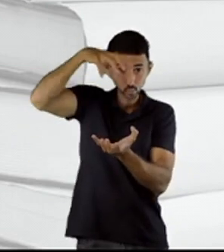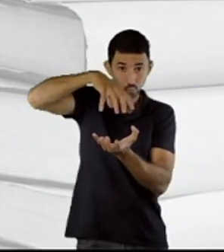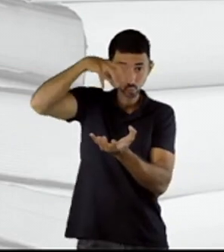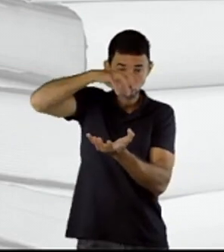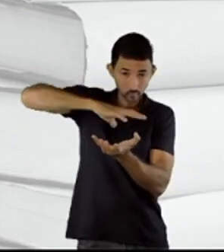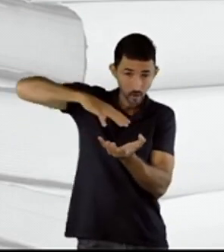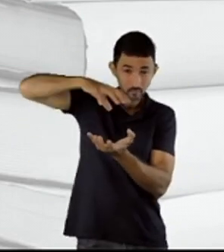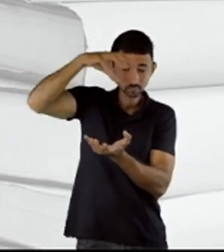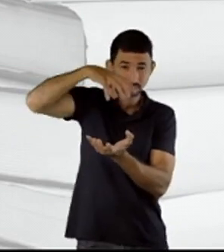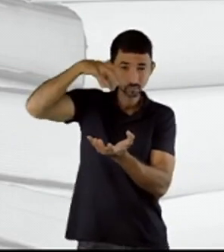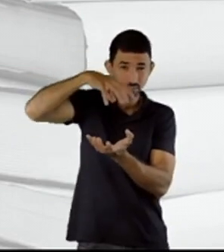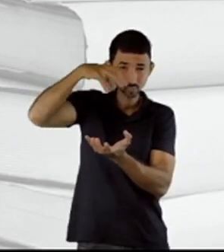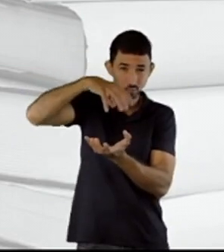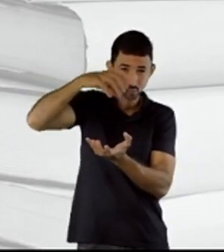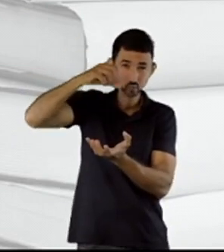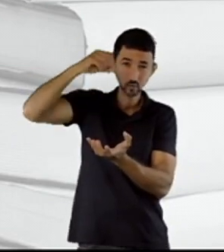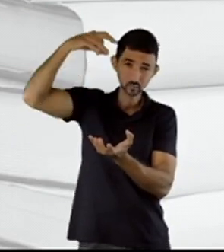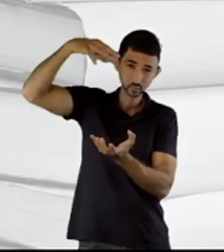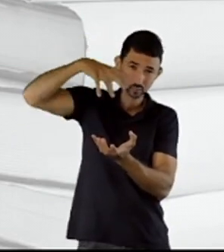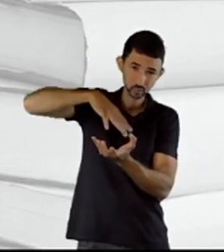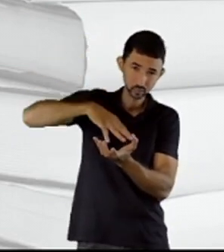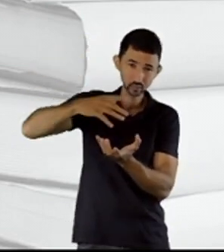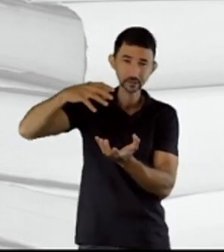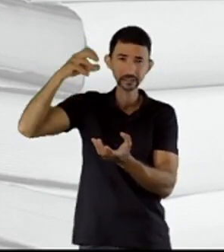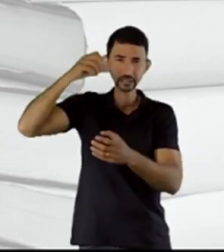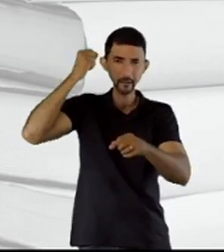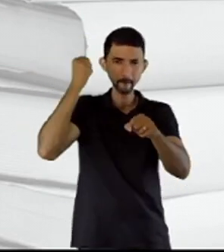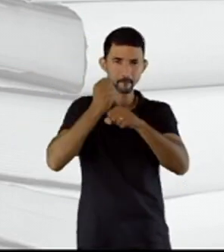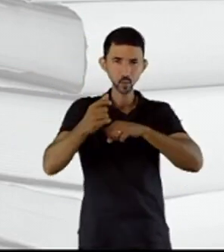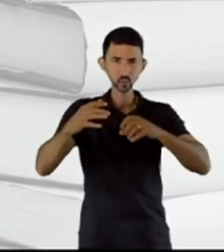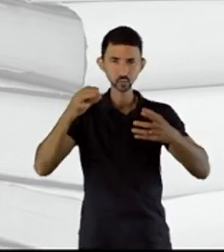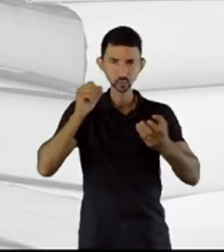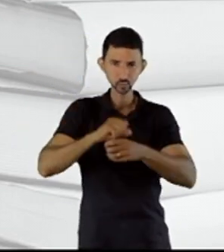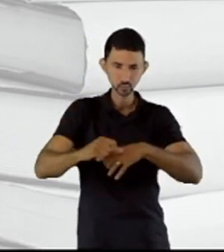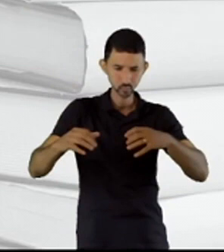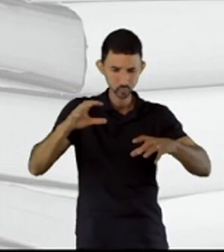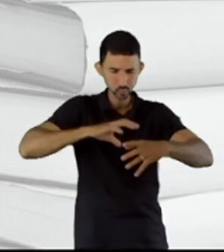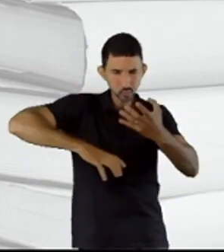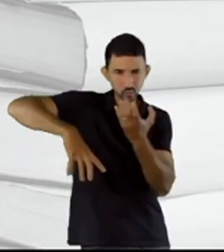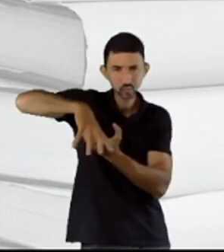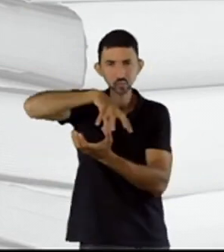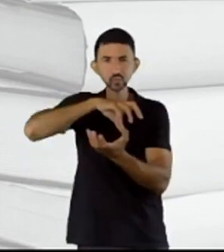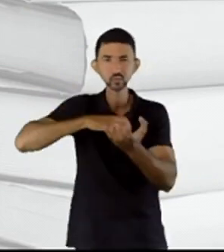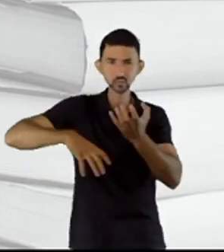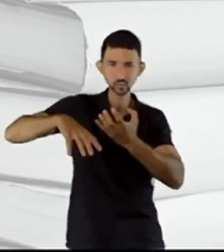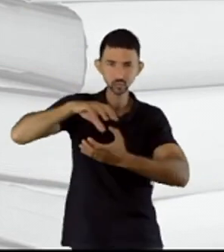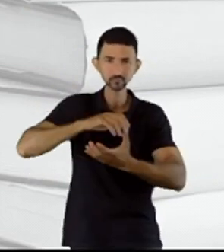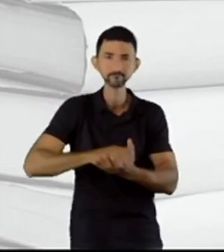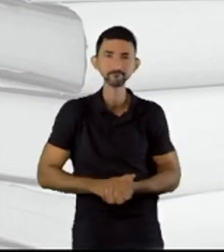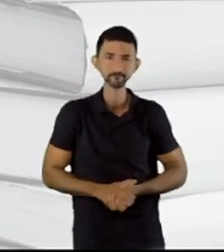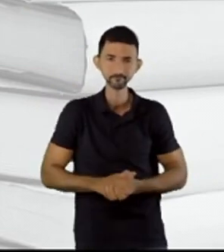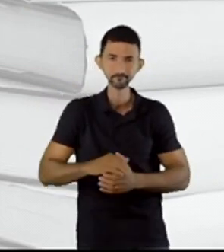mais características, né, tempestades cósmicas, muita energia envolvida aqui,